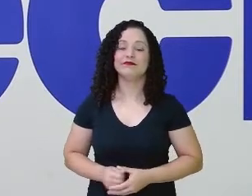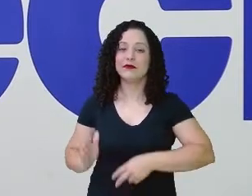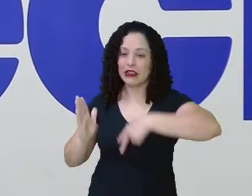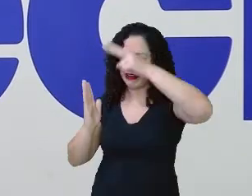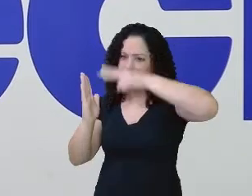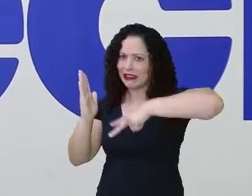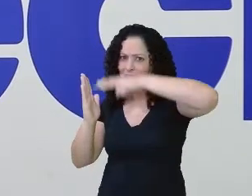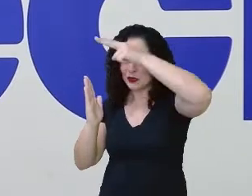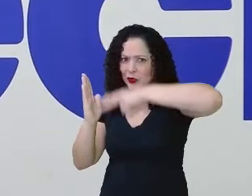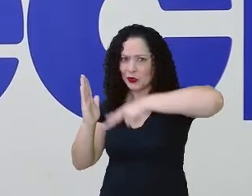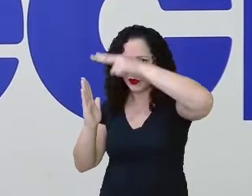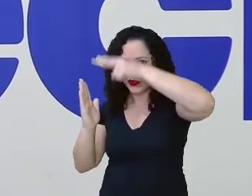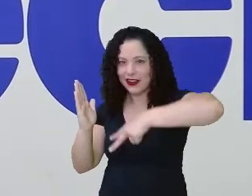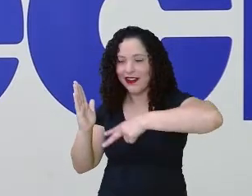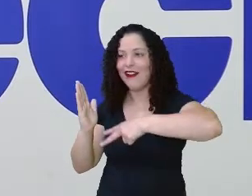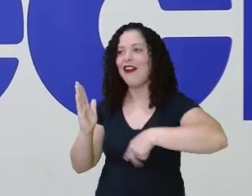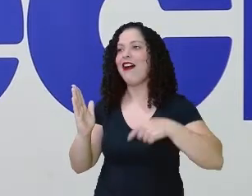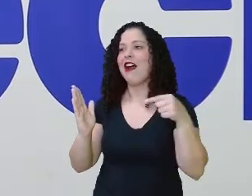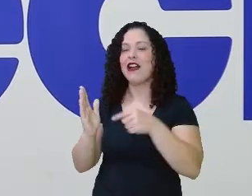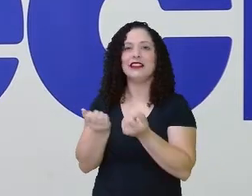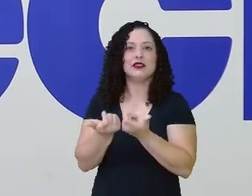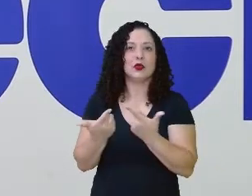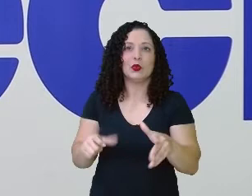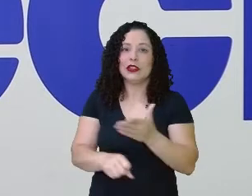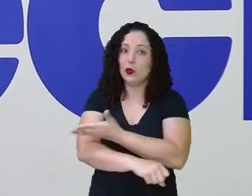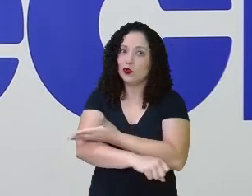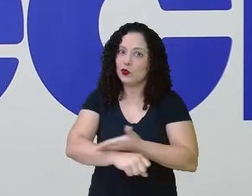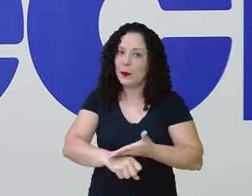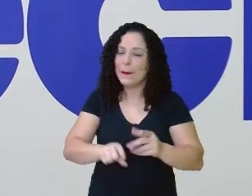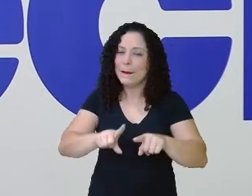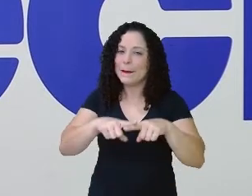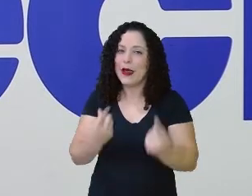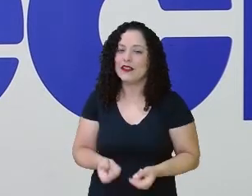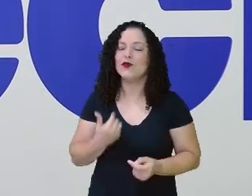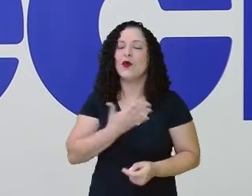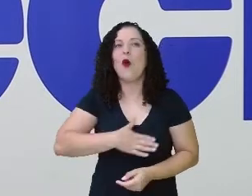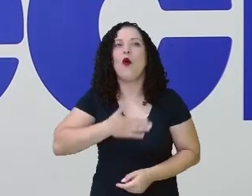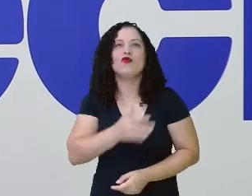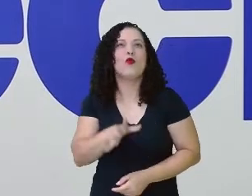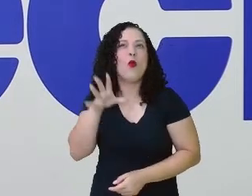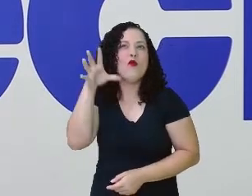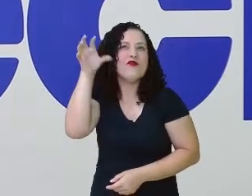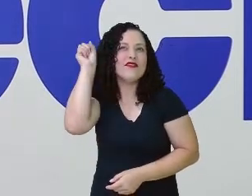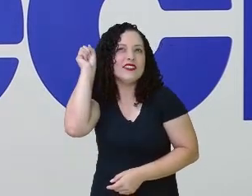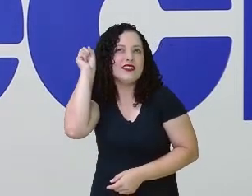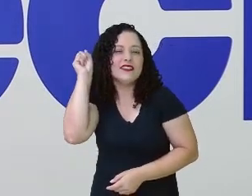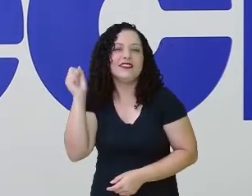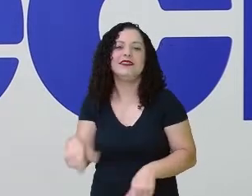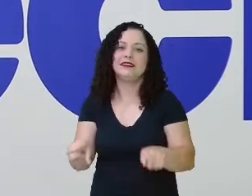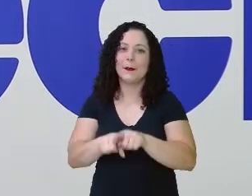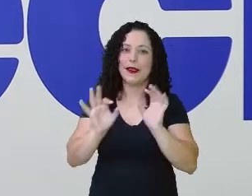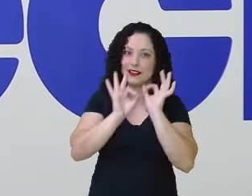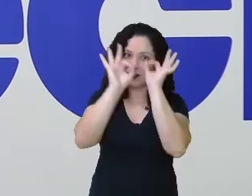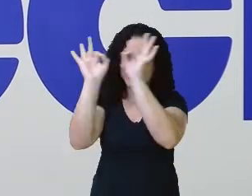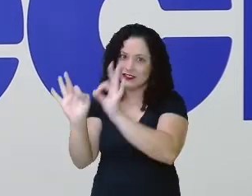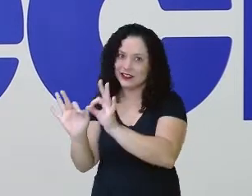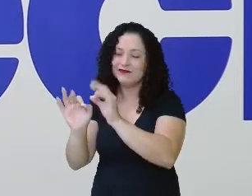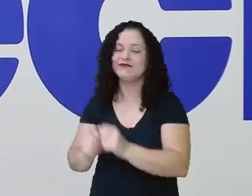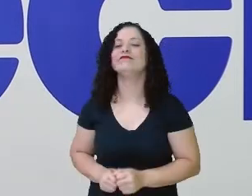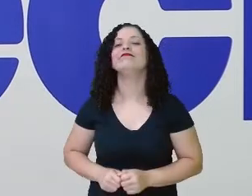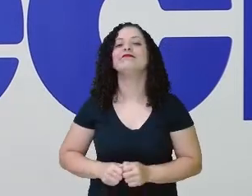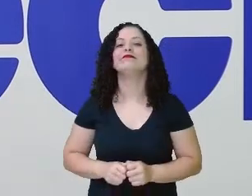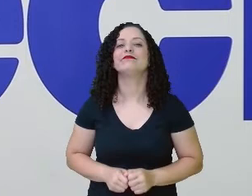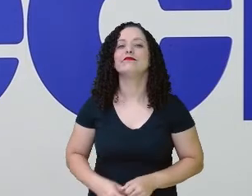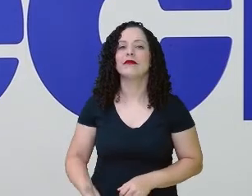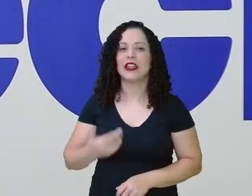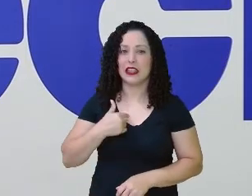leitura, eu não ter costume, eu gosto muito de ouvir e assistir. Inclusive, claro, vocês são muito jovens, mas